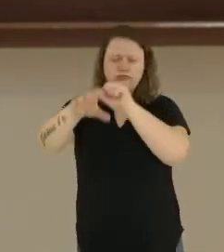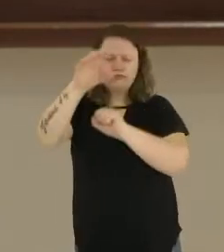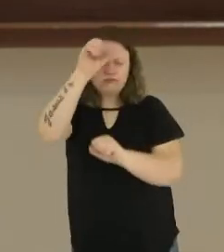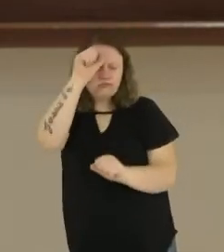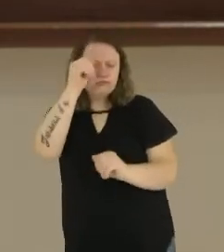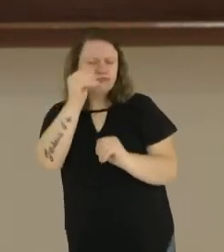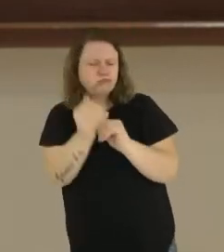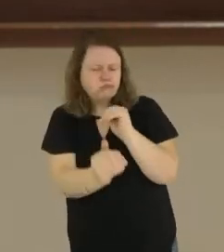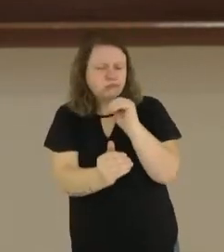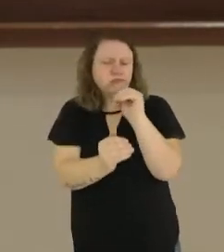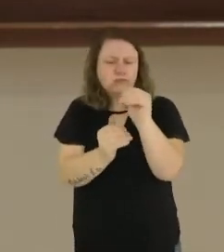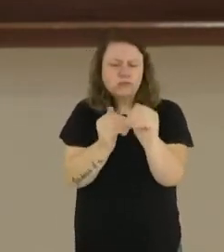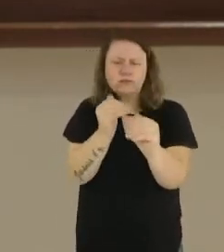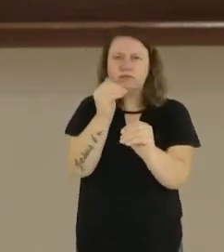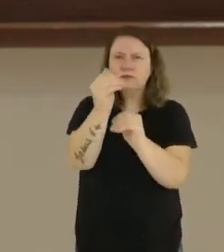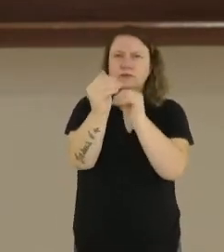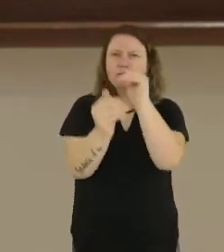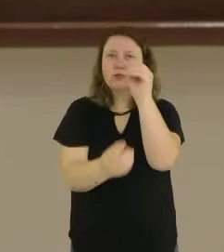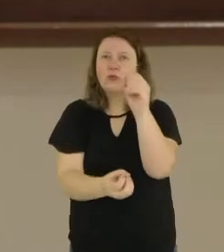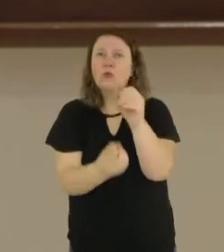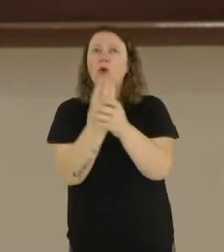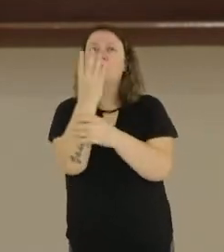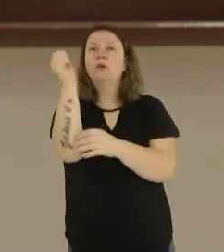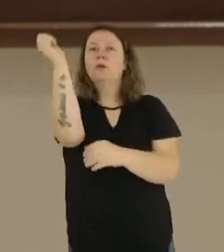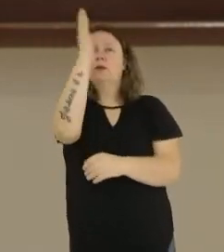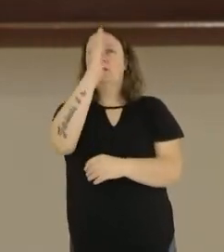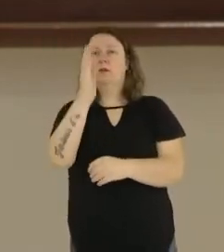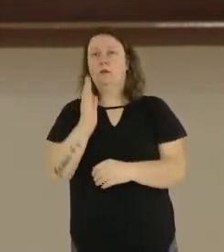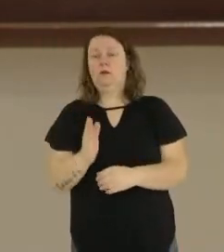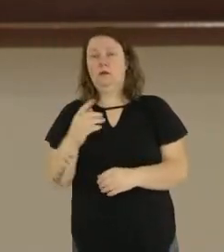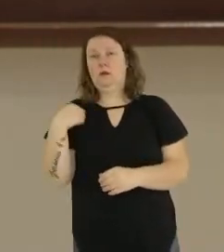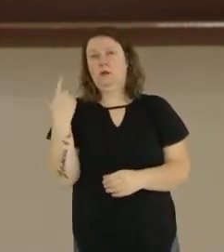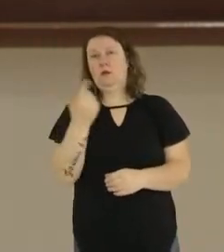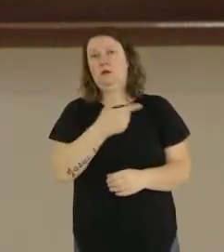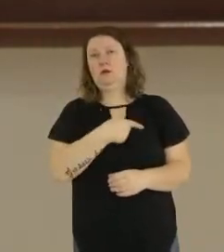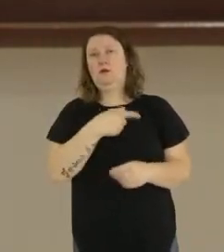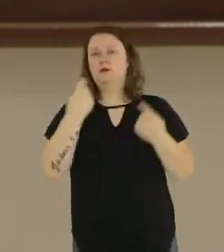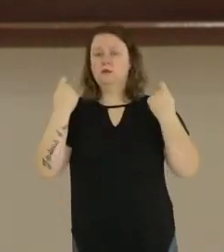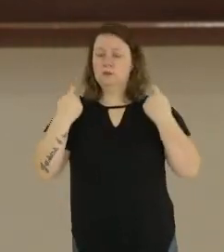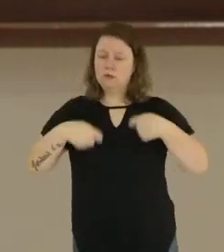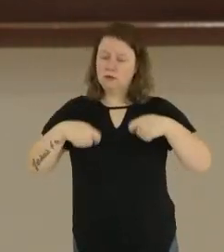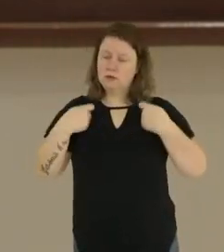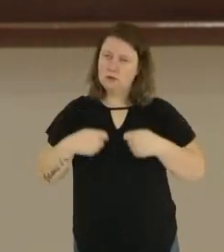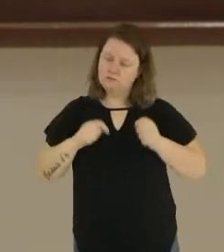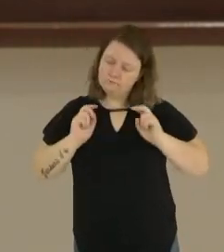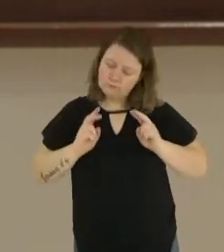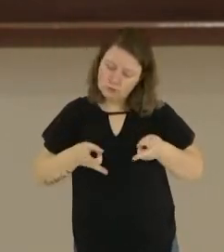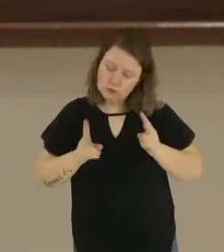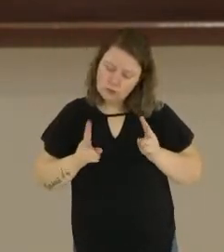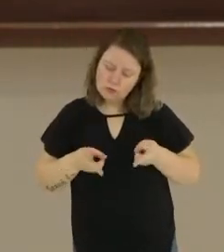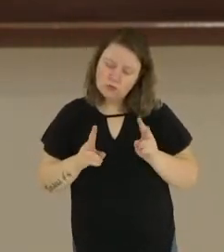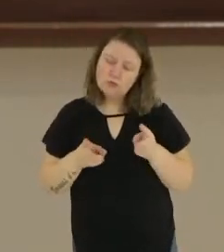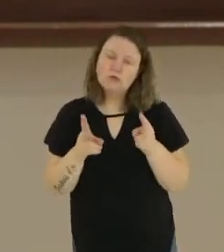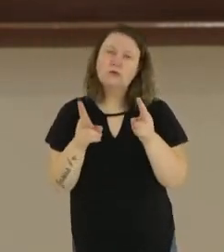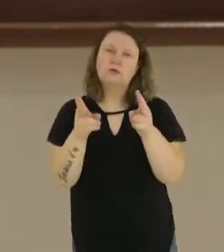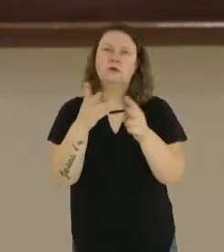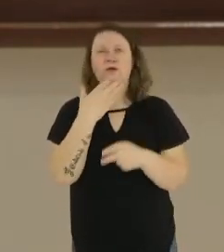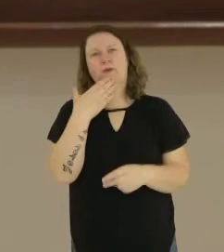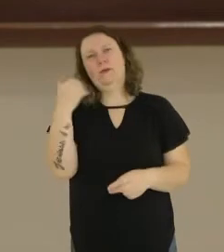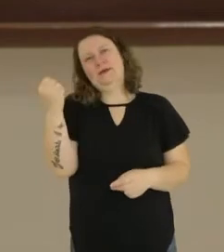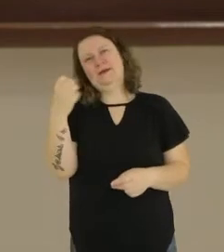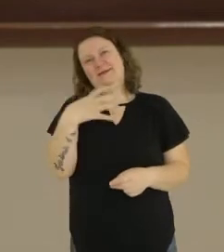nossa nação, mais a gente aprende como nós devemos continuar construindo ela de uma maneira melhor.